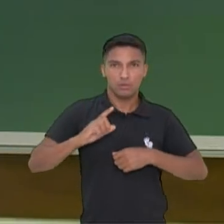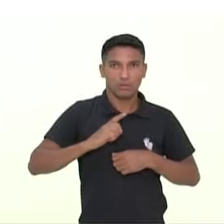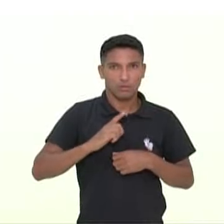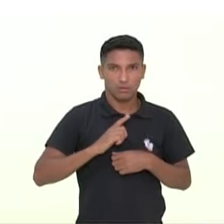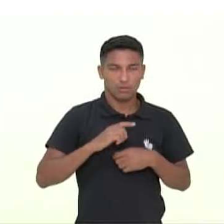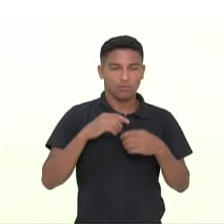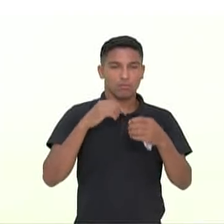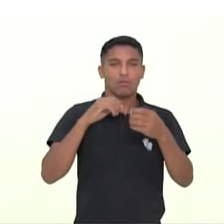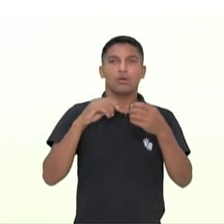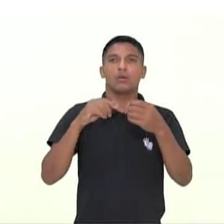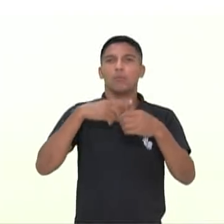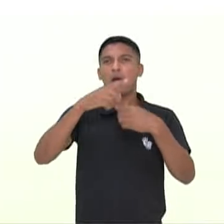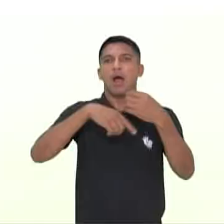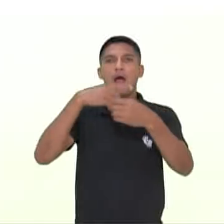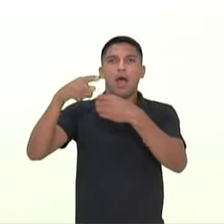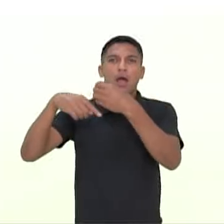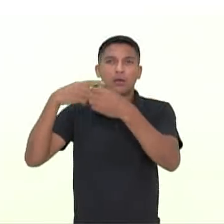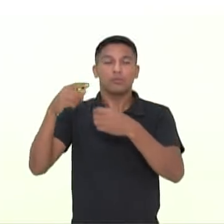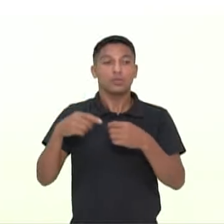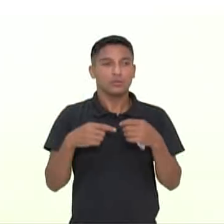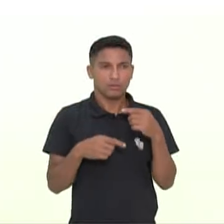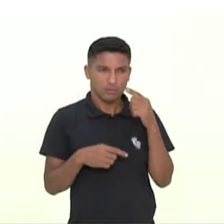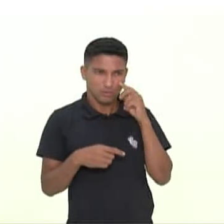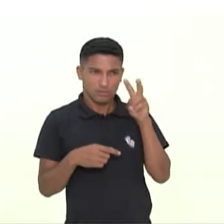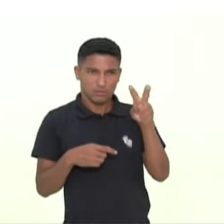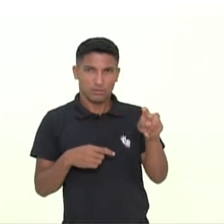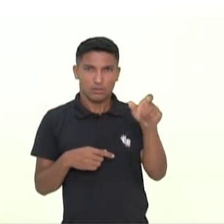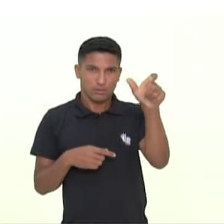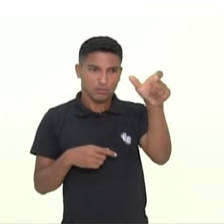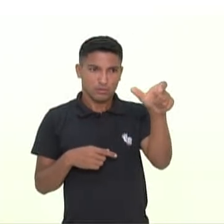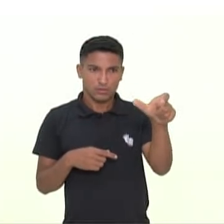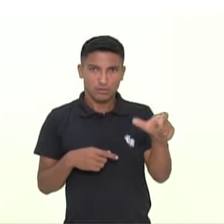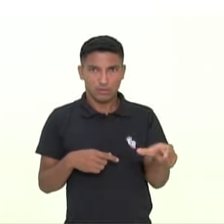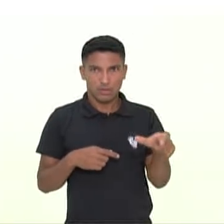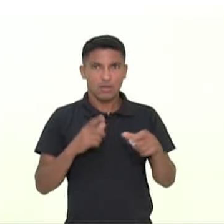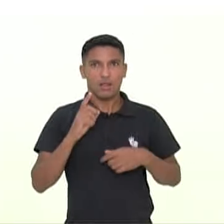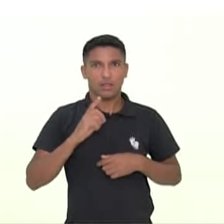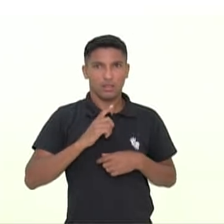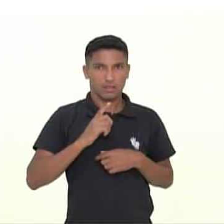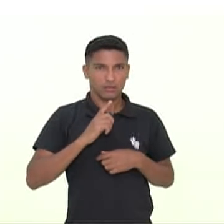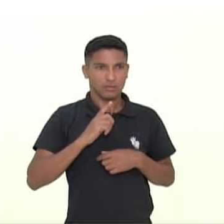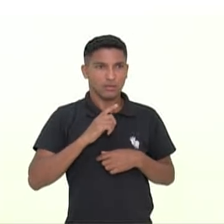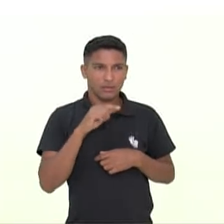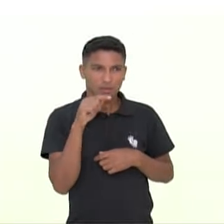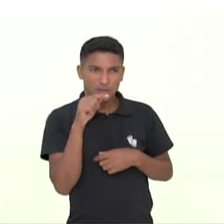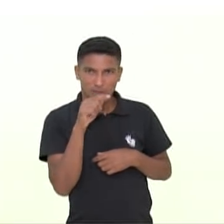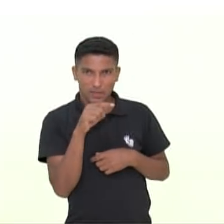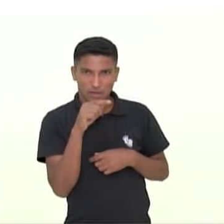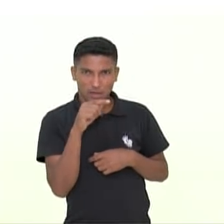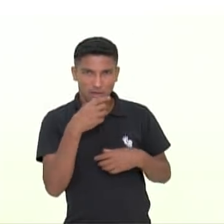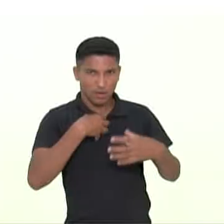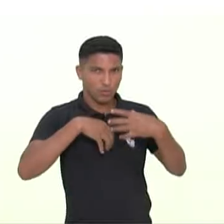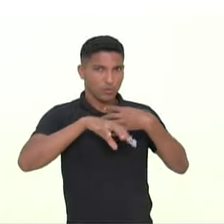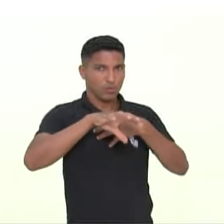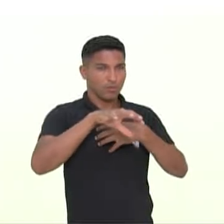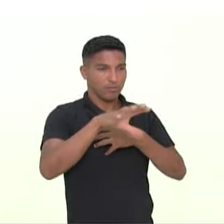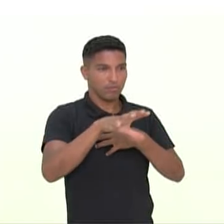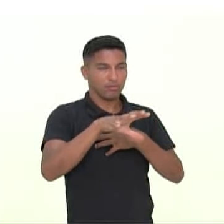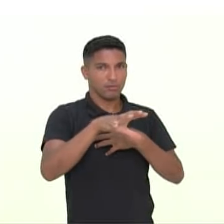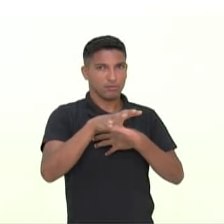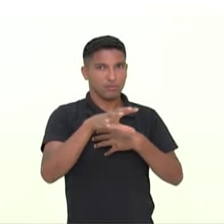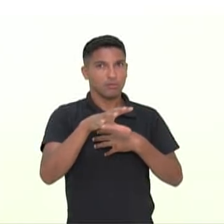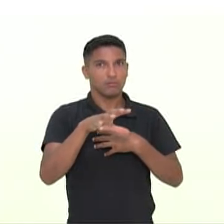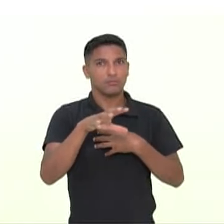a energia do meu oponente, tá? E o Do é o caminho, busca de uma evolução pessoal,